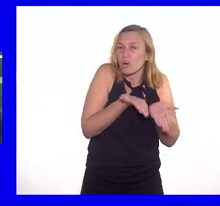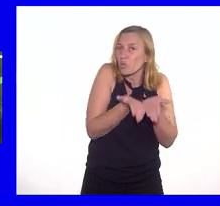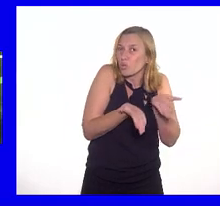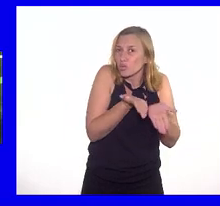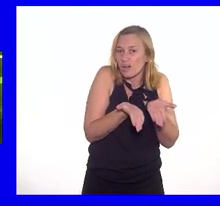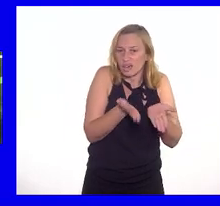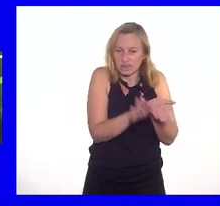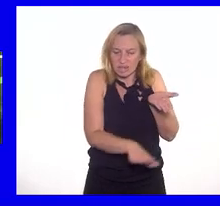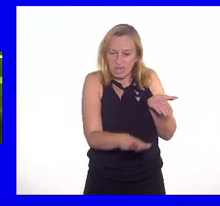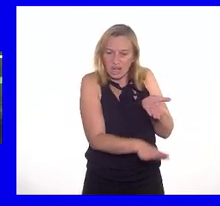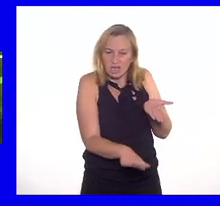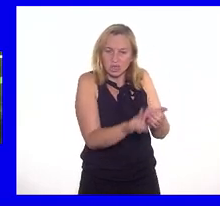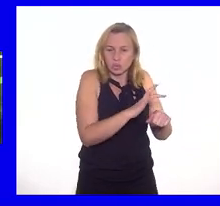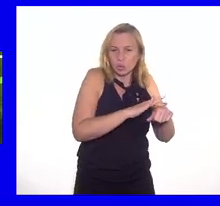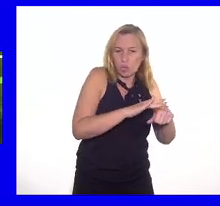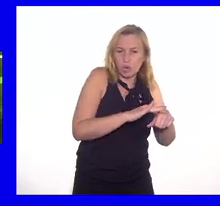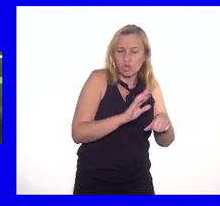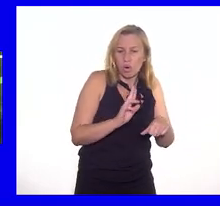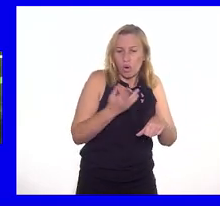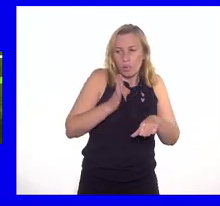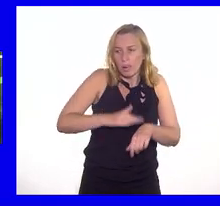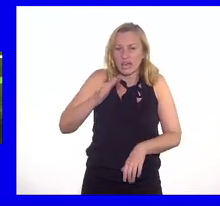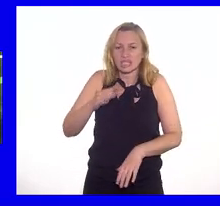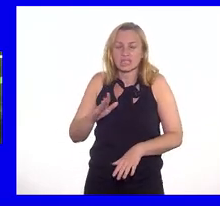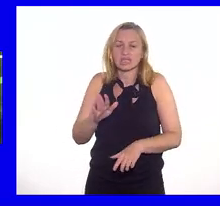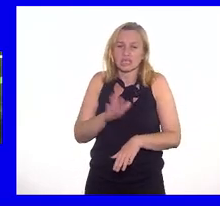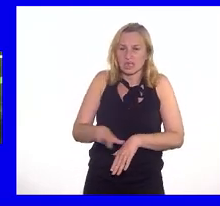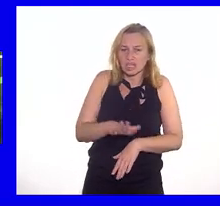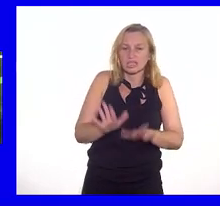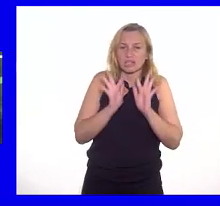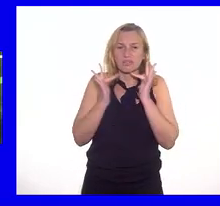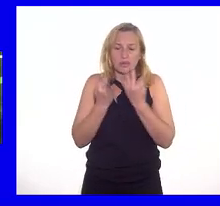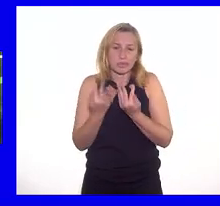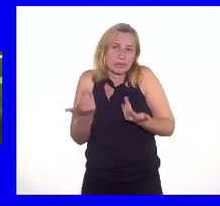a criança doente ou para as demais crianças da família, enfim.